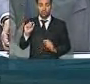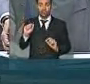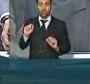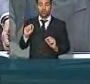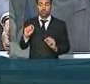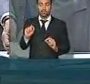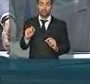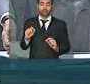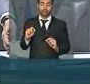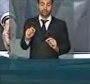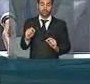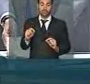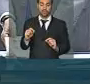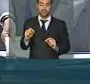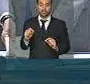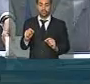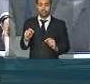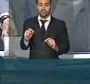em sendo